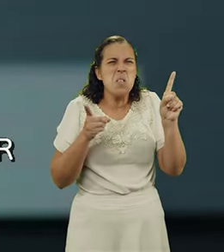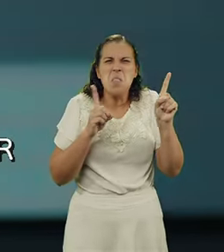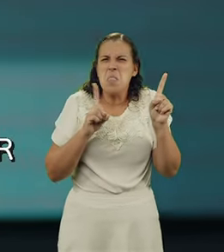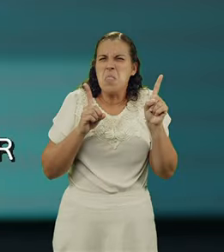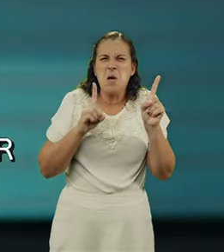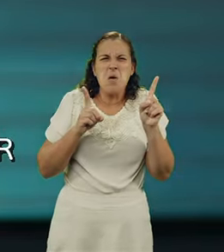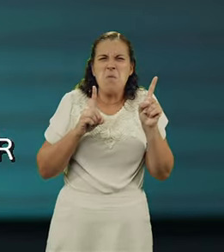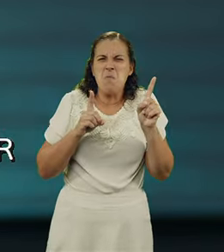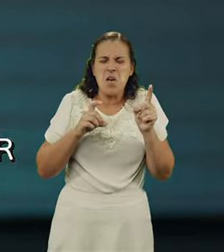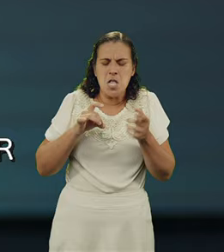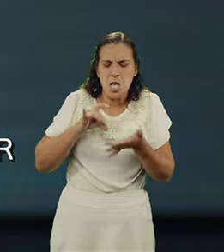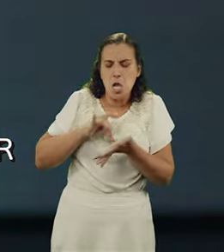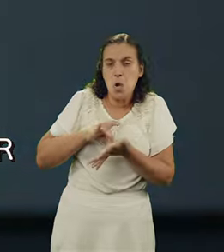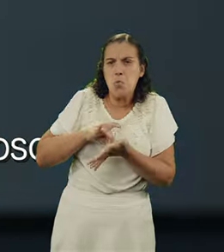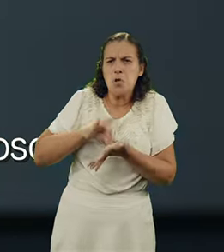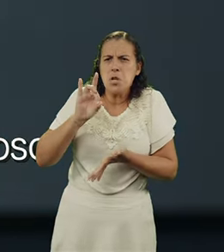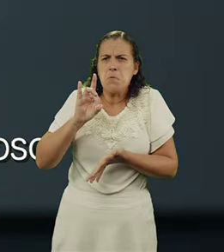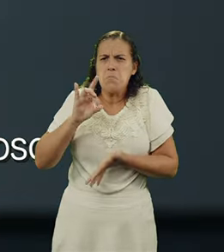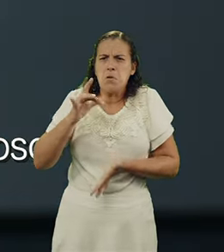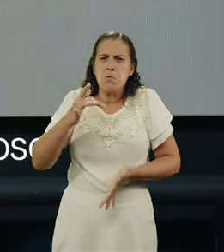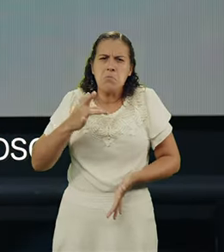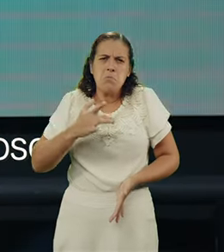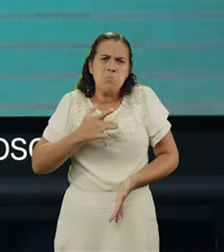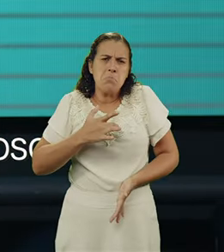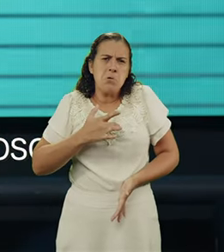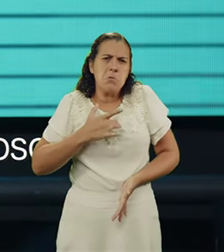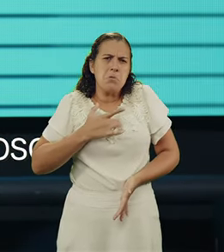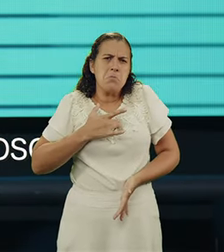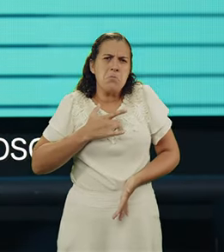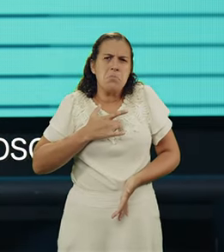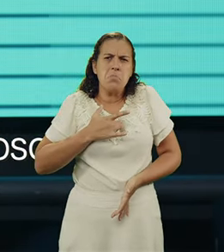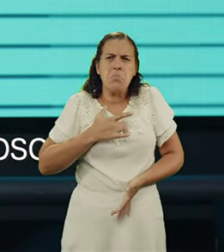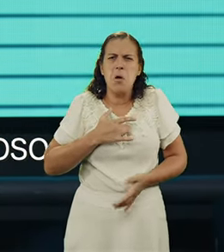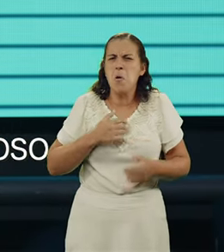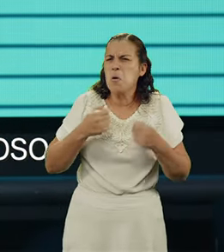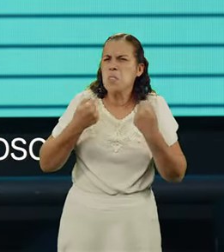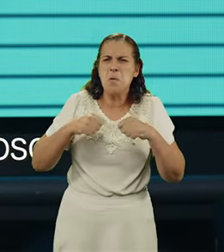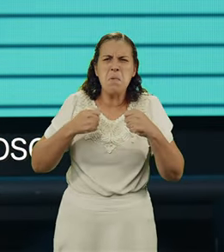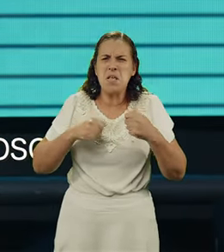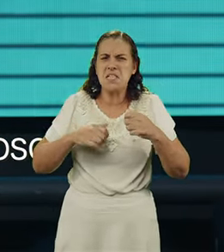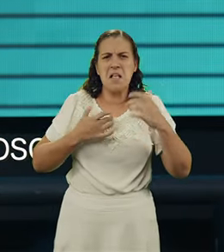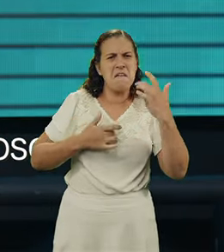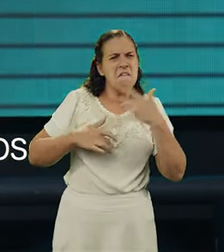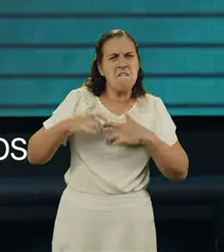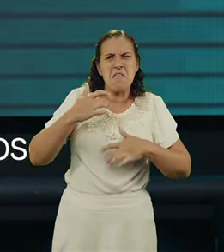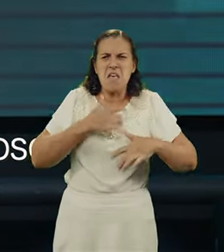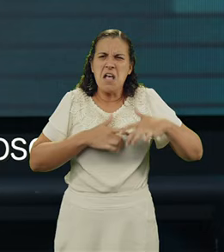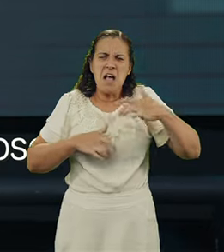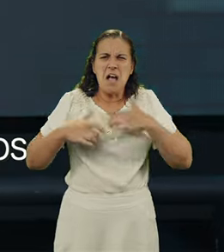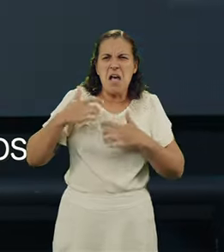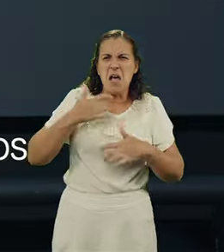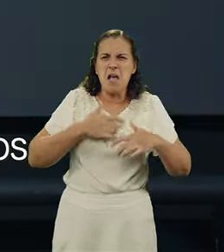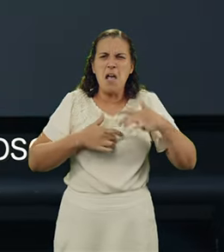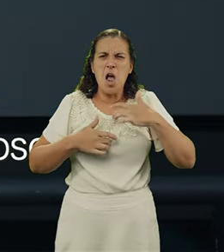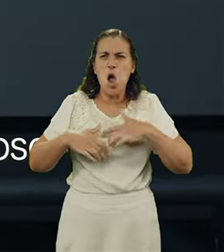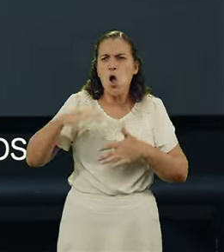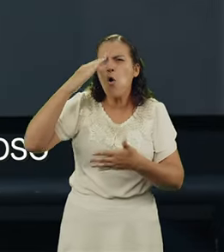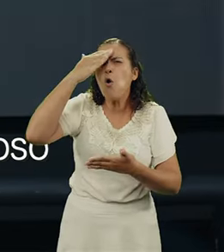te tocar. Não fica temeroso, Deus não usa medroso. Comece a